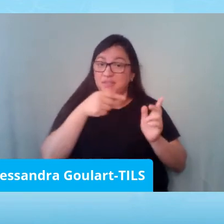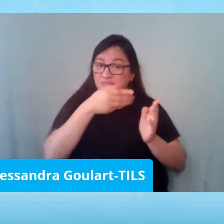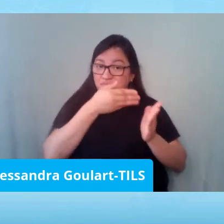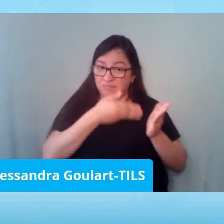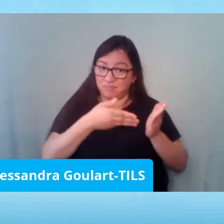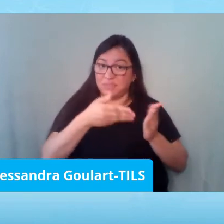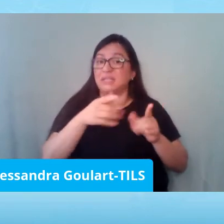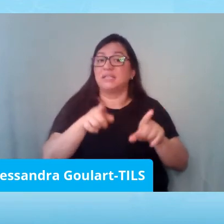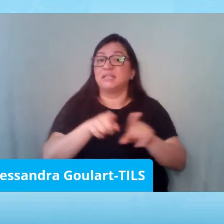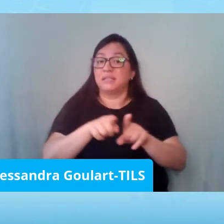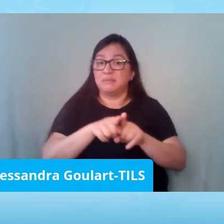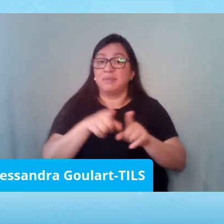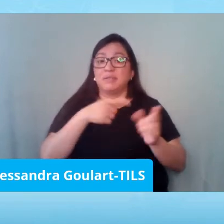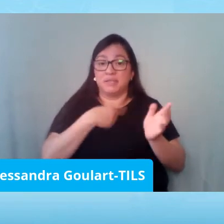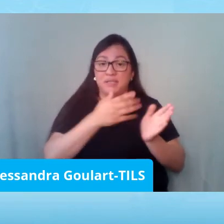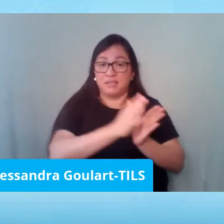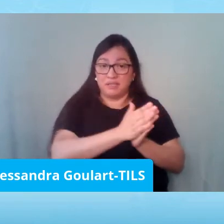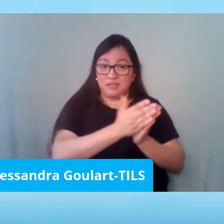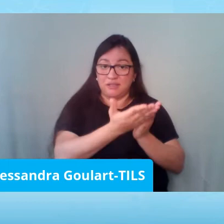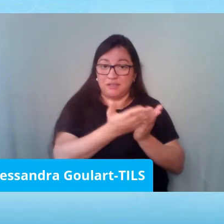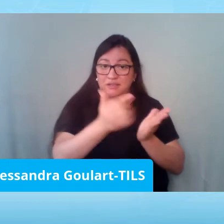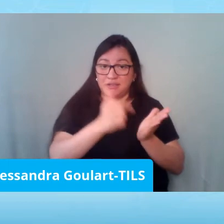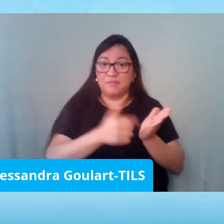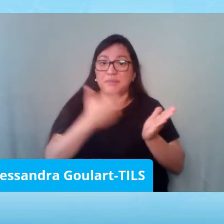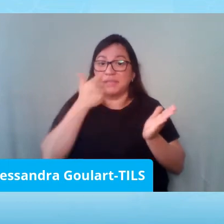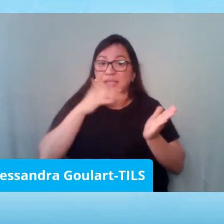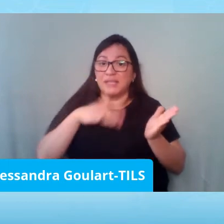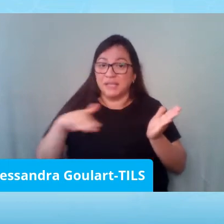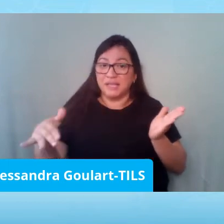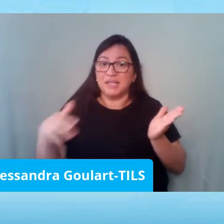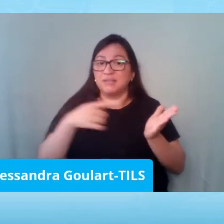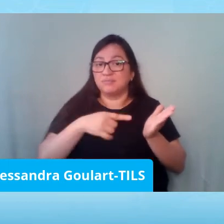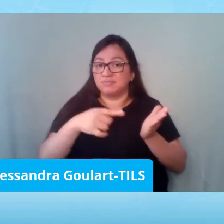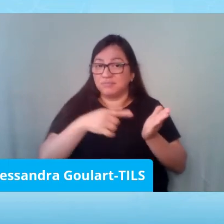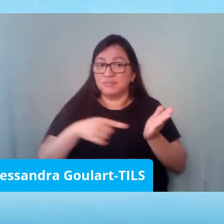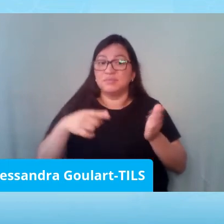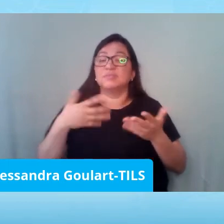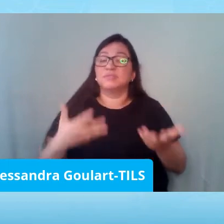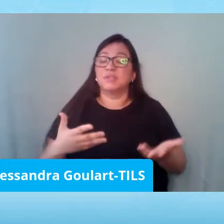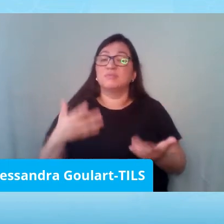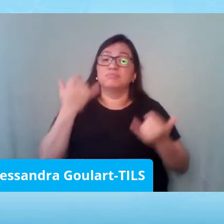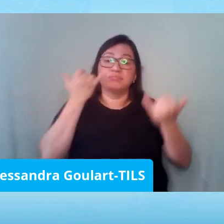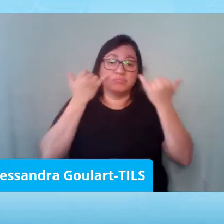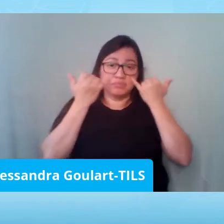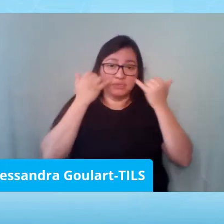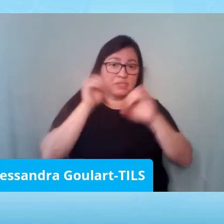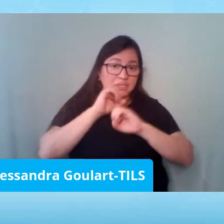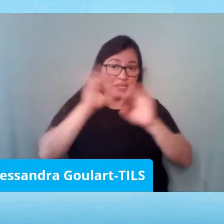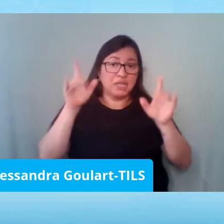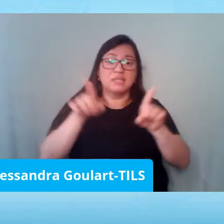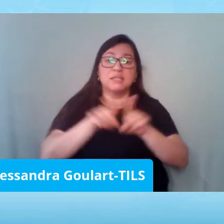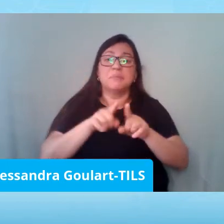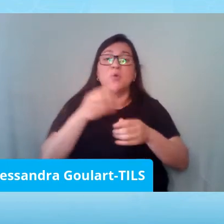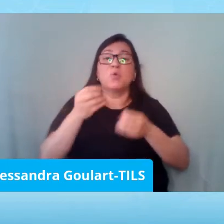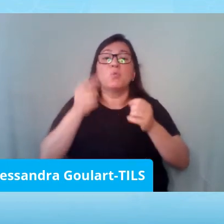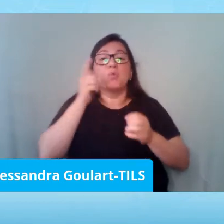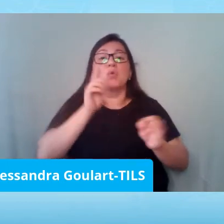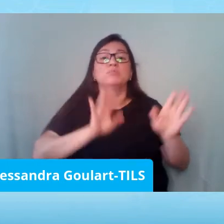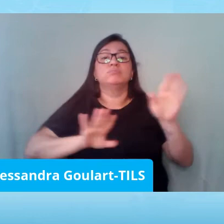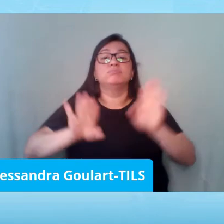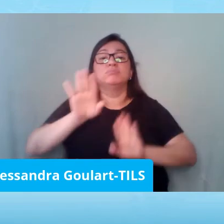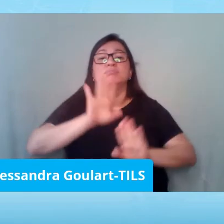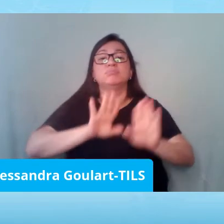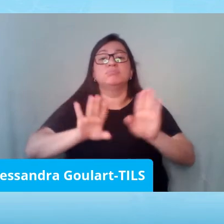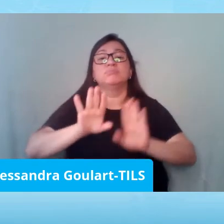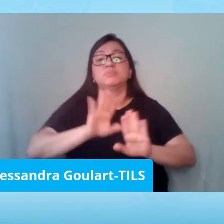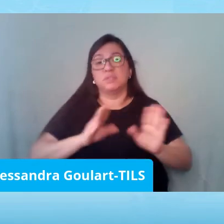importante que vocês saibam como é que a sífilis se transmite, o HIV, e o que a gente pode prevenir para que ela não seja